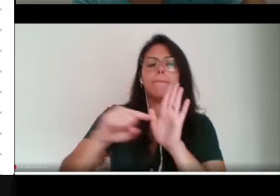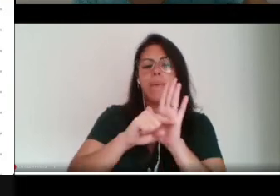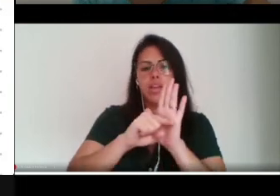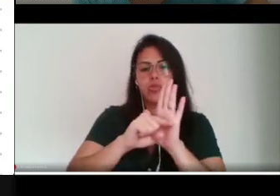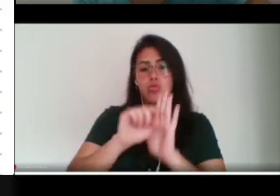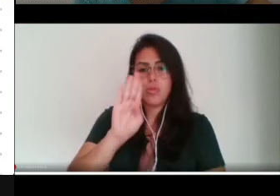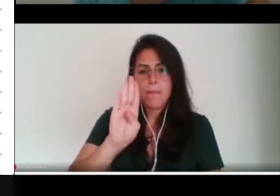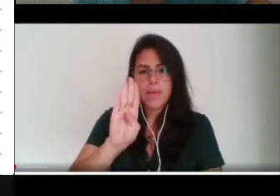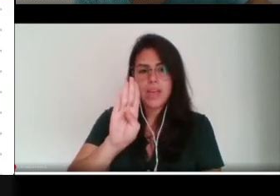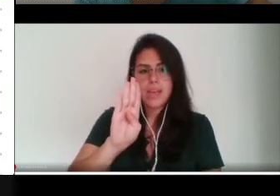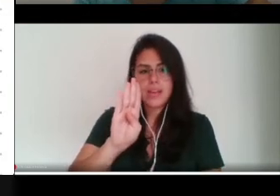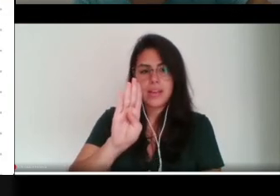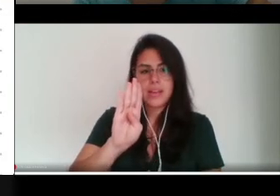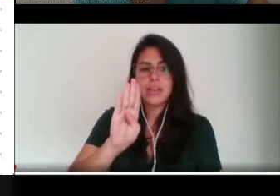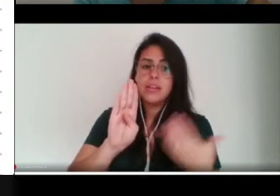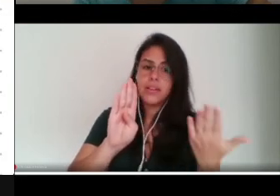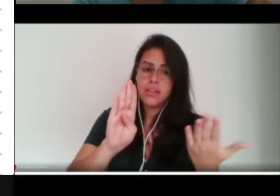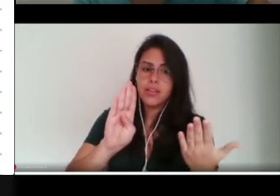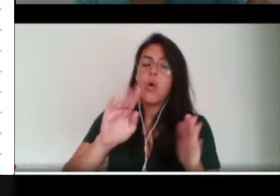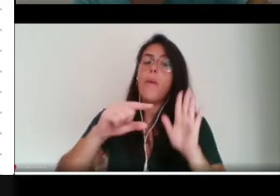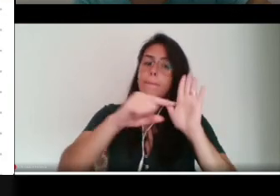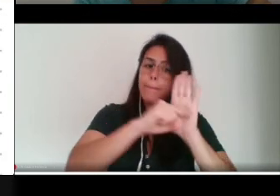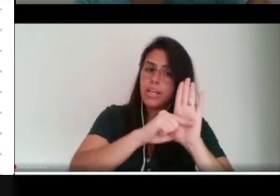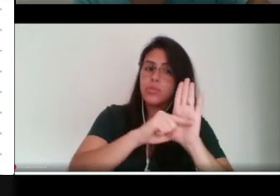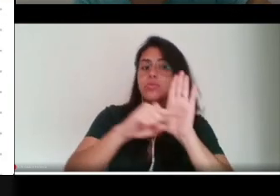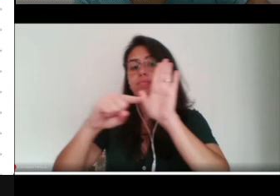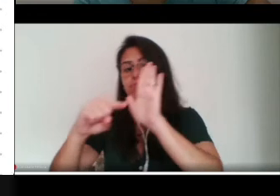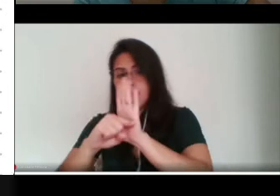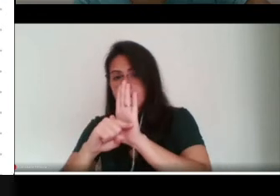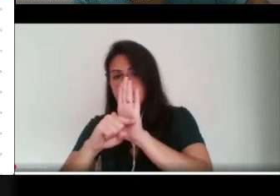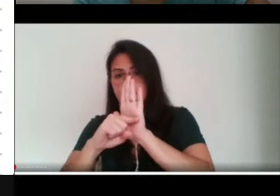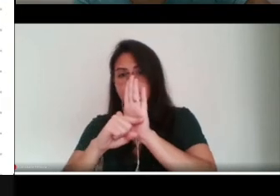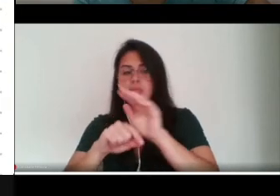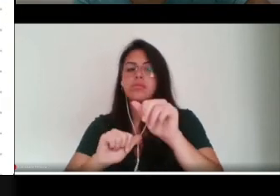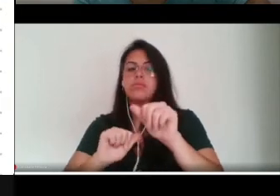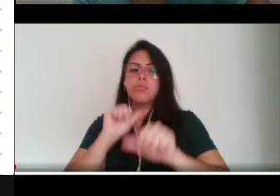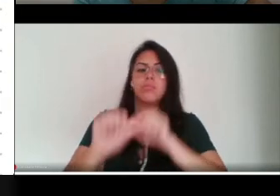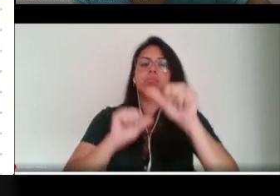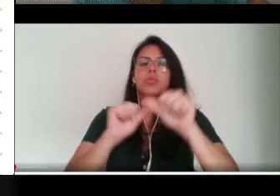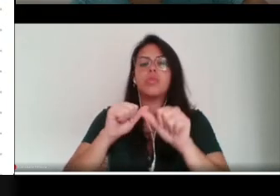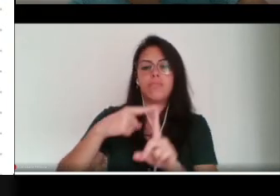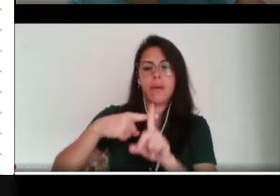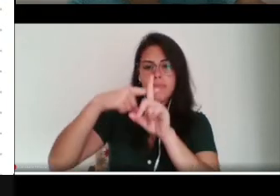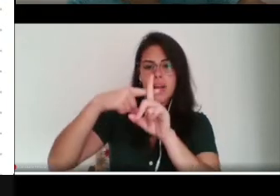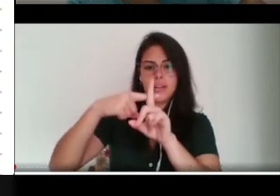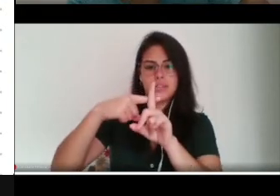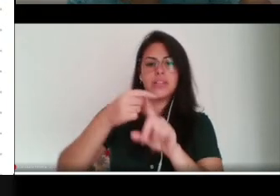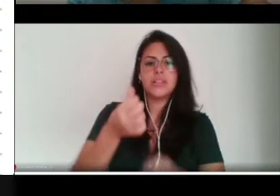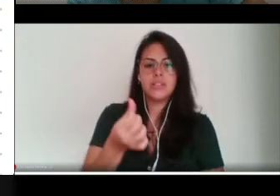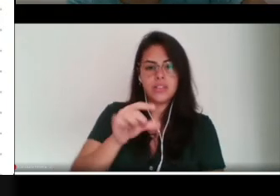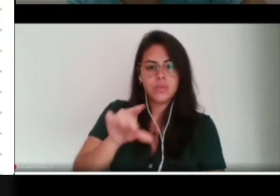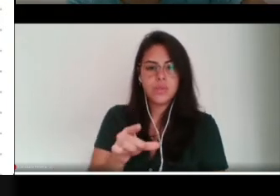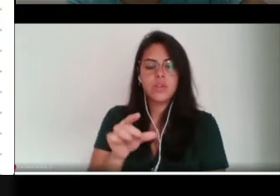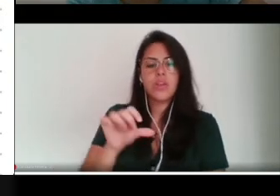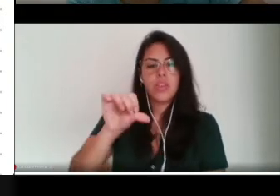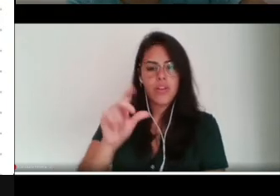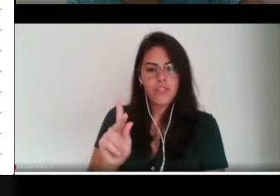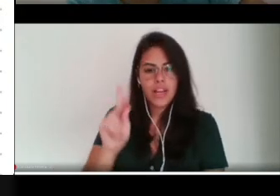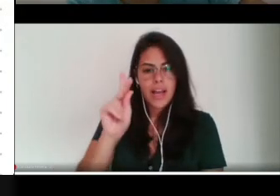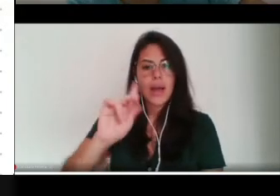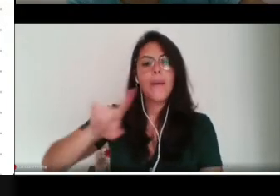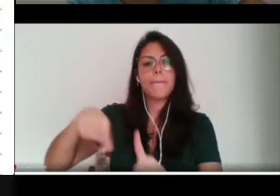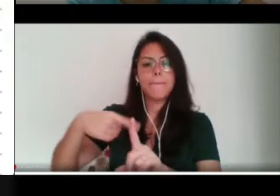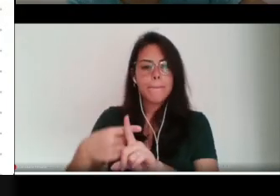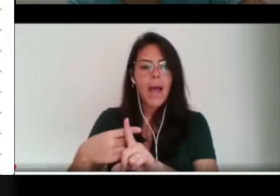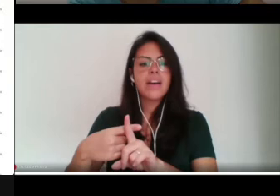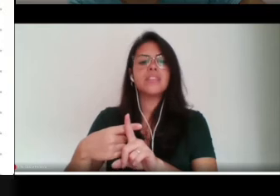6,9K mais A VEC B. Agora eu tenho que calcular A VEC B. Para calcular A VEC B, eu faço um